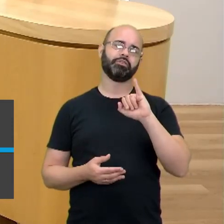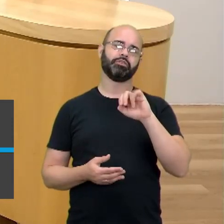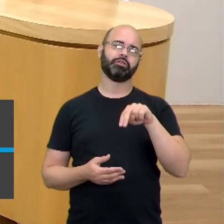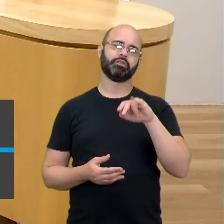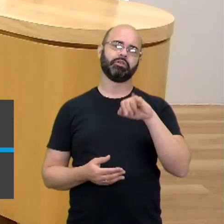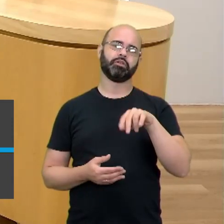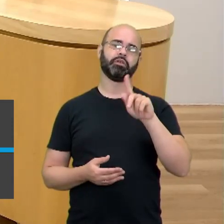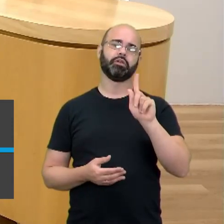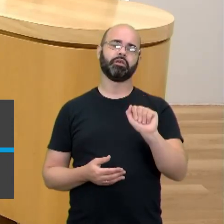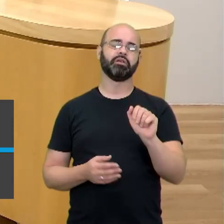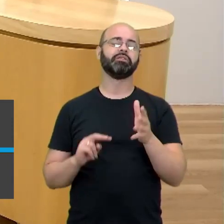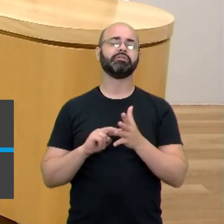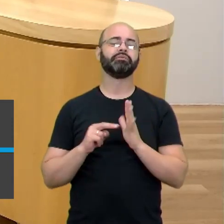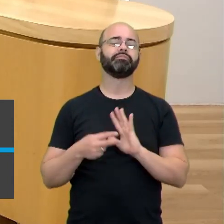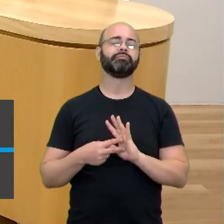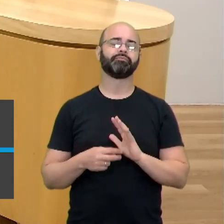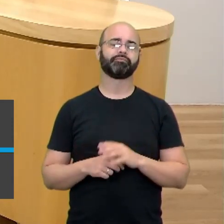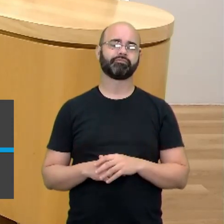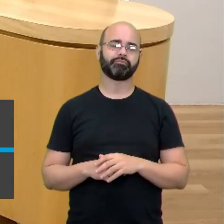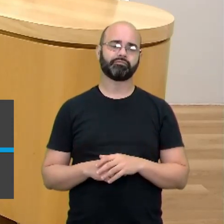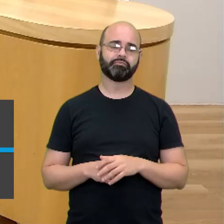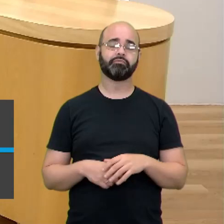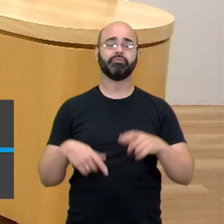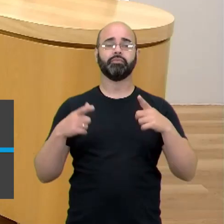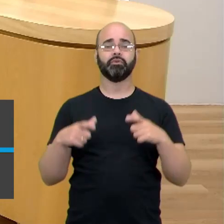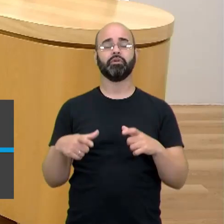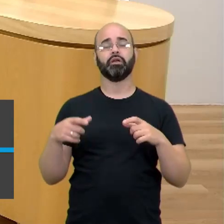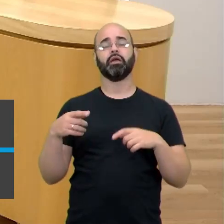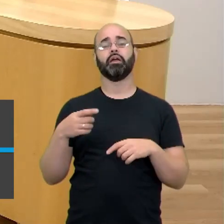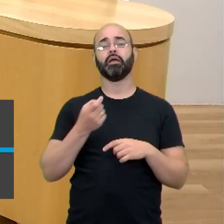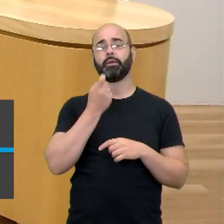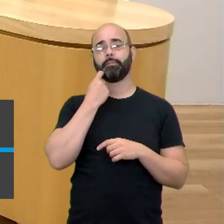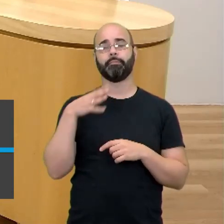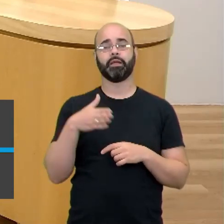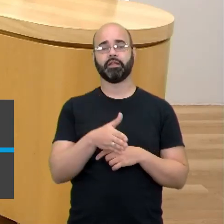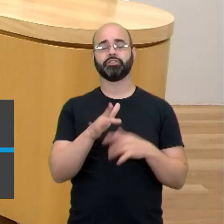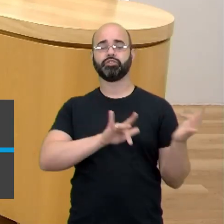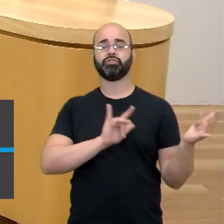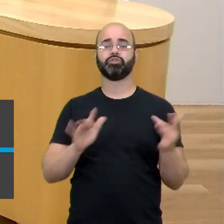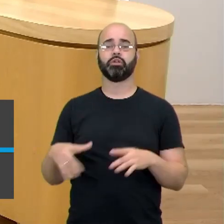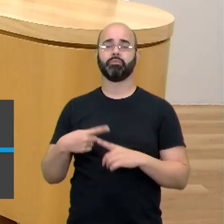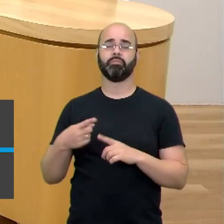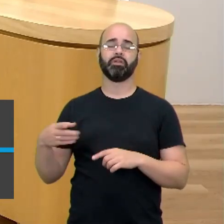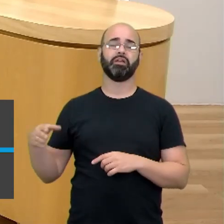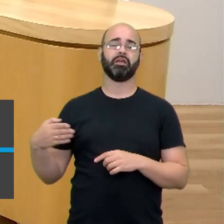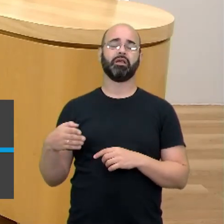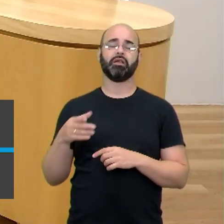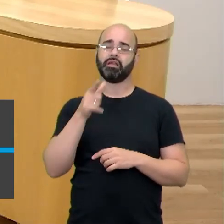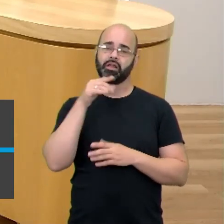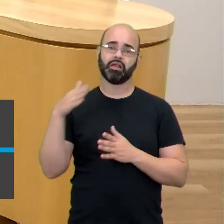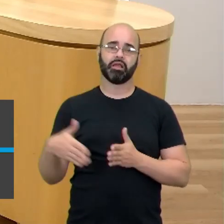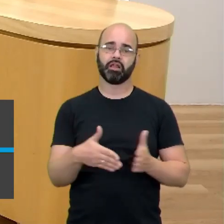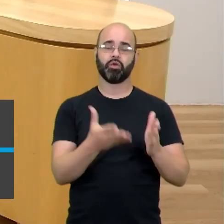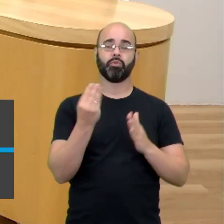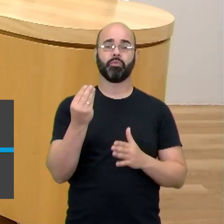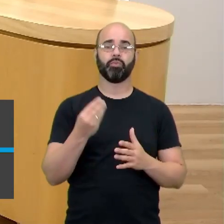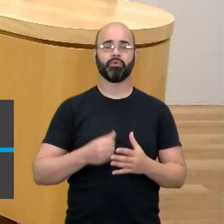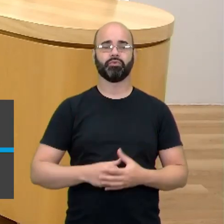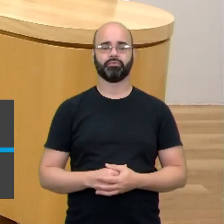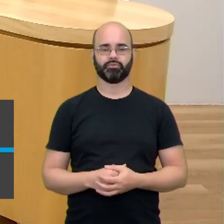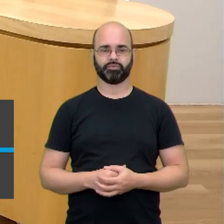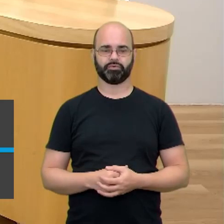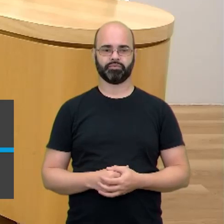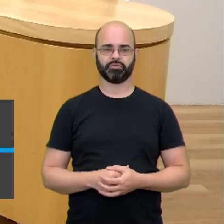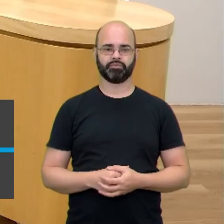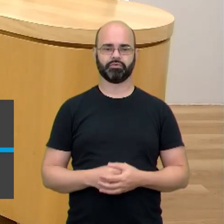Piratininga? É um lugar que sobra peixe de tanto rio que tem. Esse é o significado de Piratininga. Ou seja,